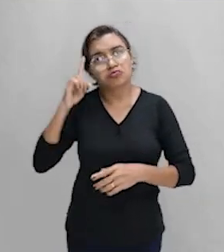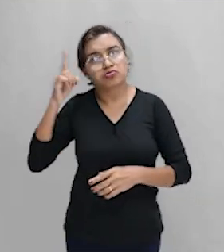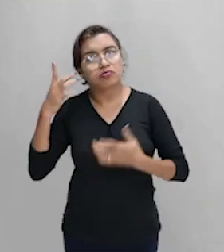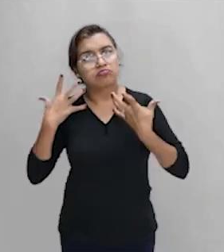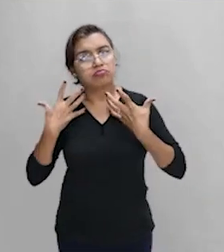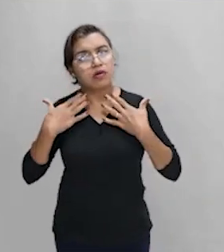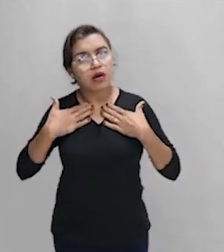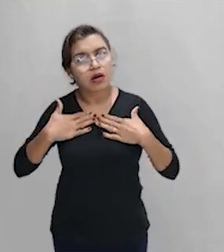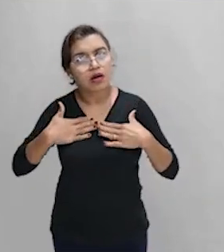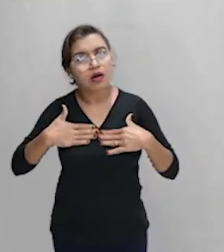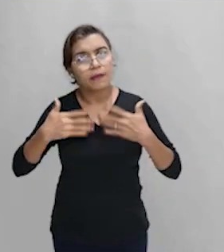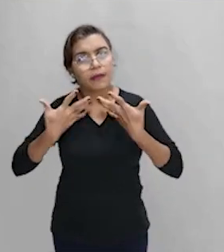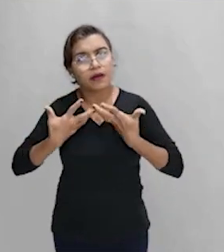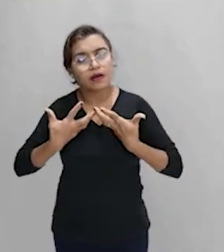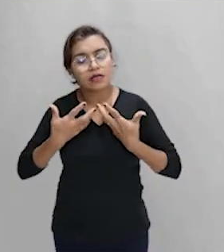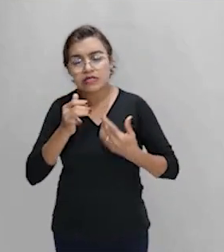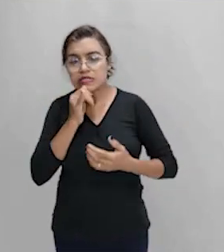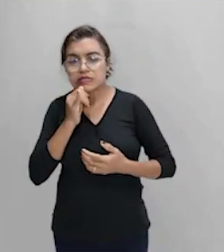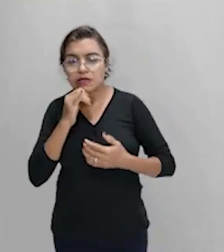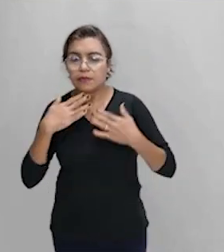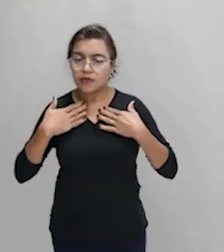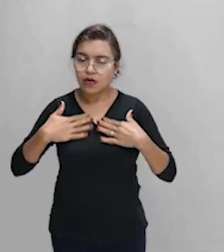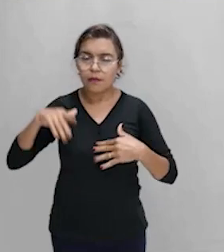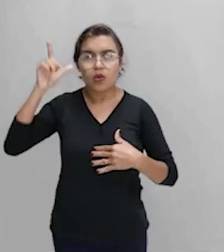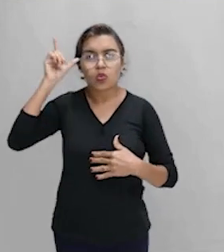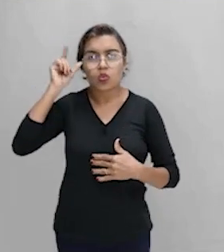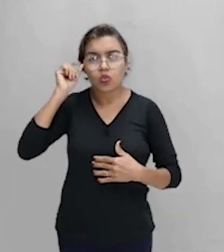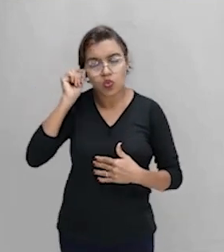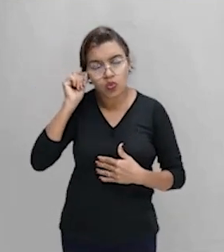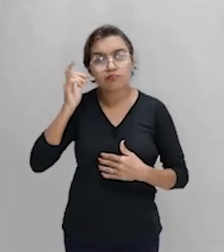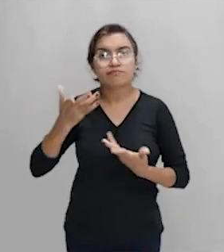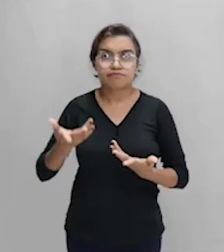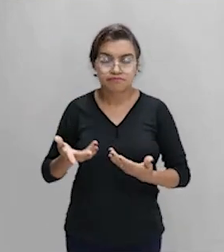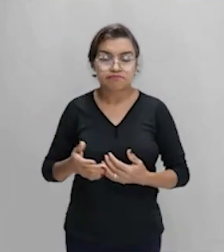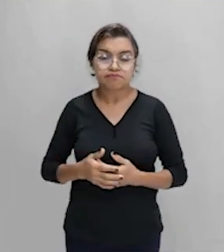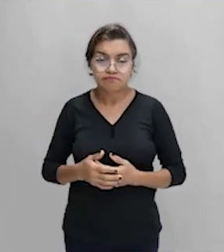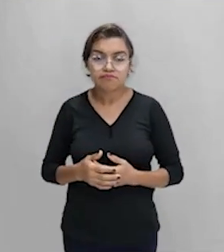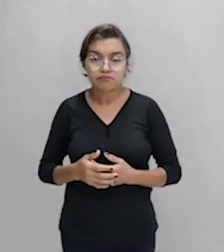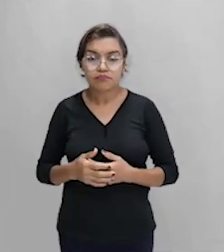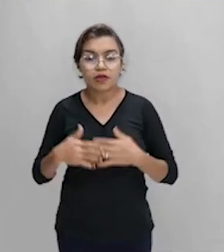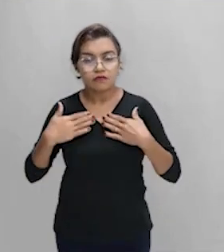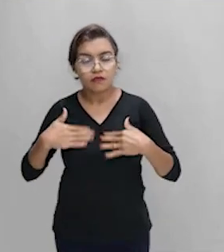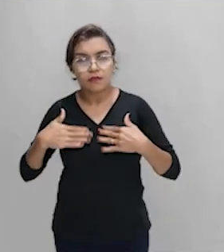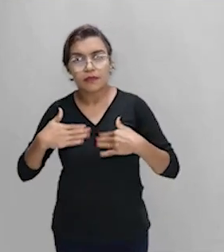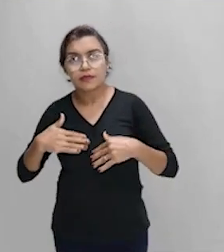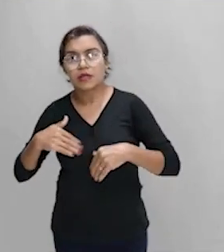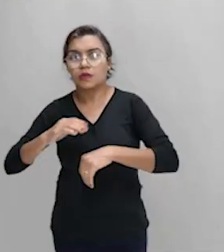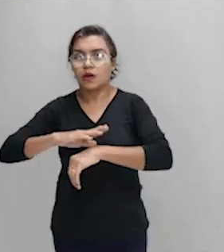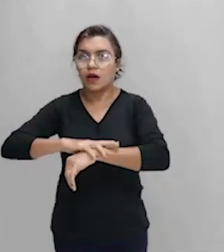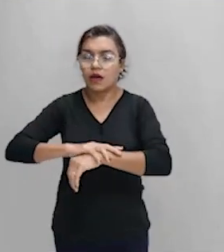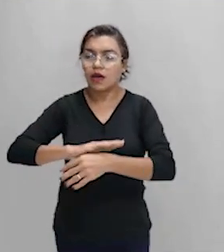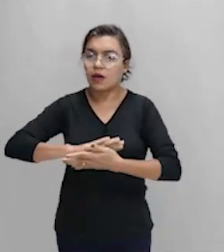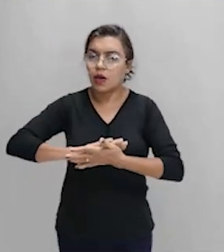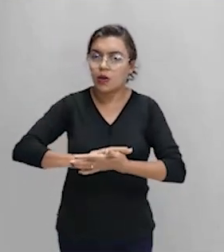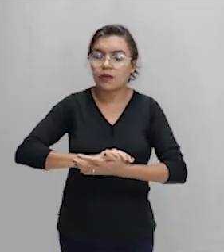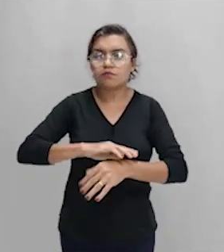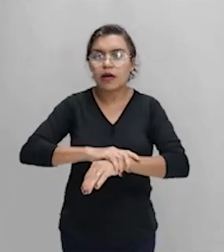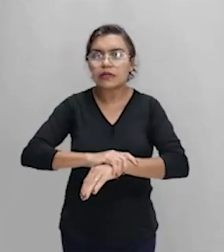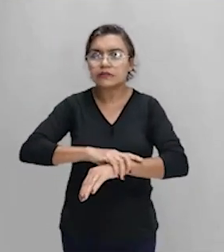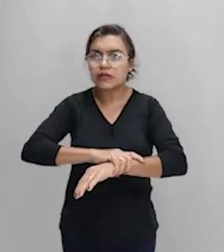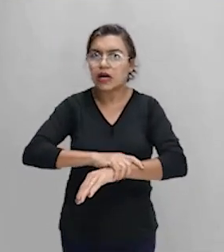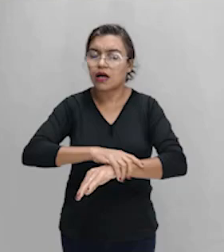do atleta, que ele vai fazer o que a gente chama hoje de recovery, vai descansar, vai fazer uma massagem, uma